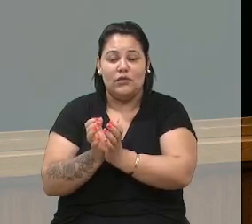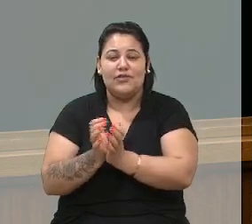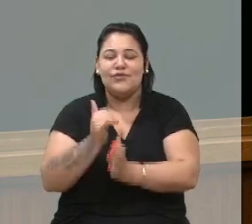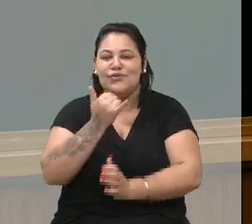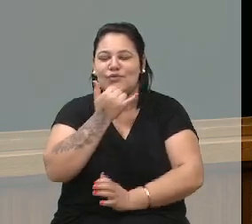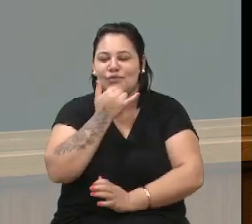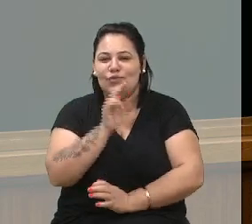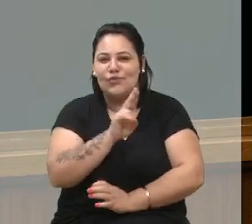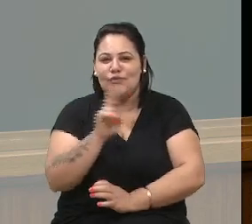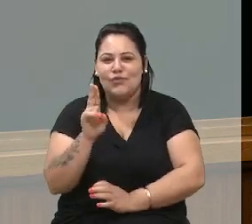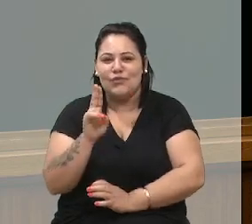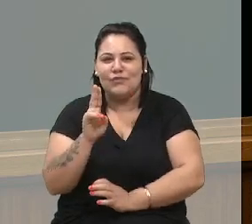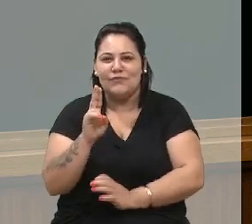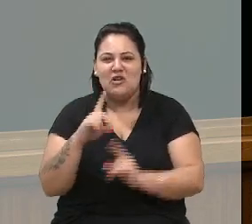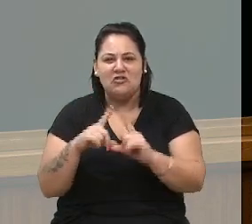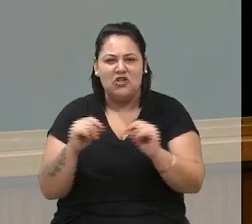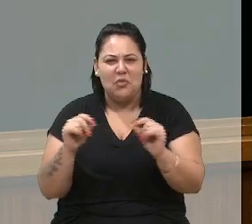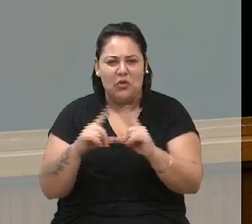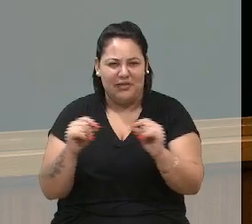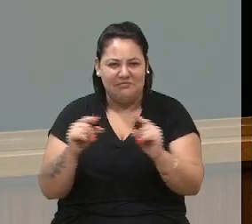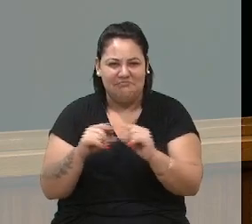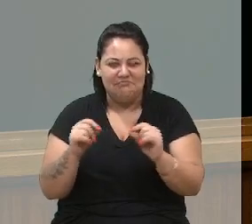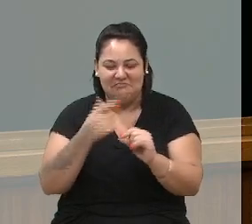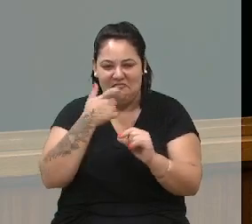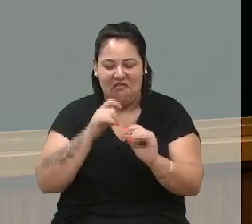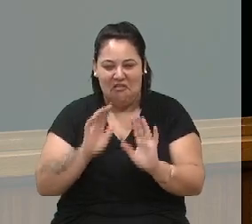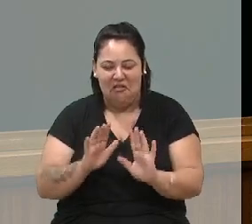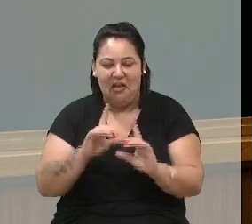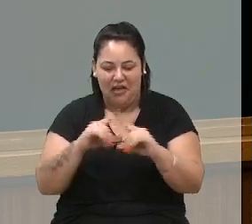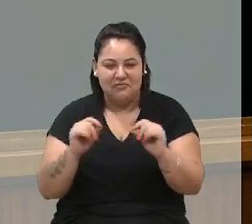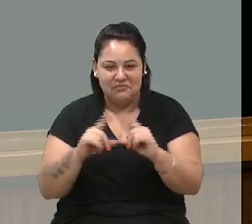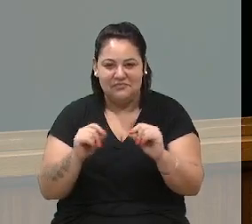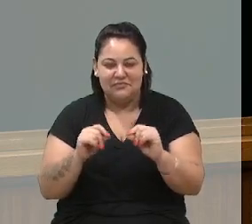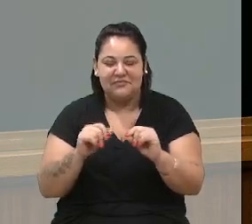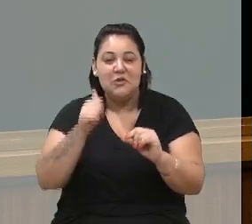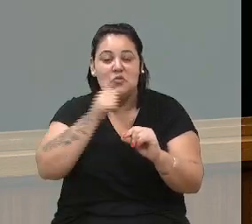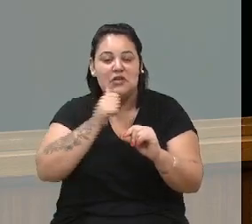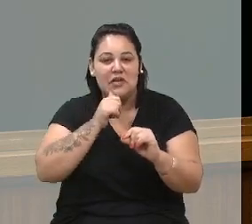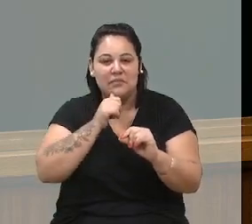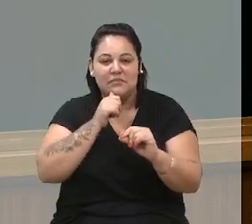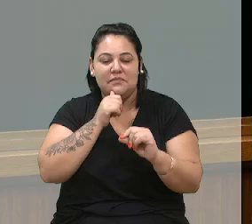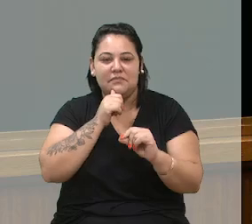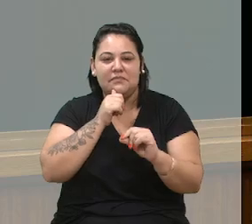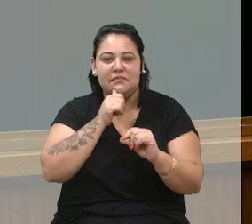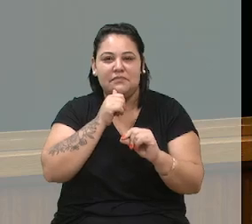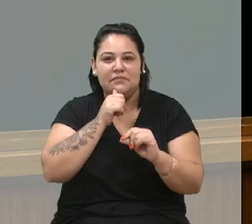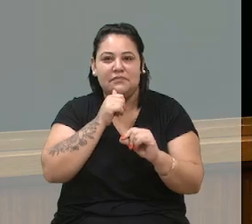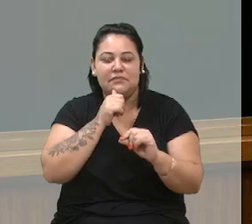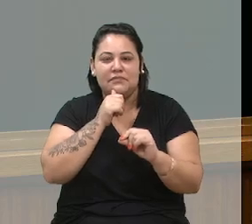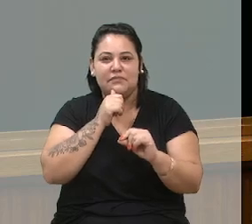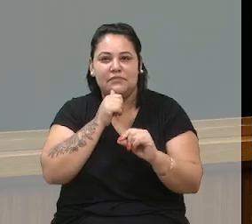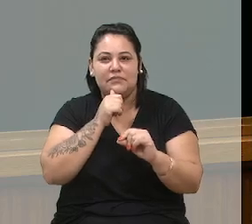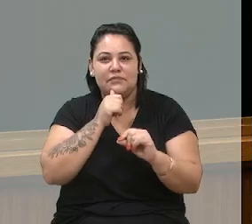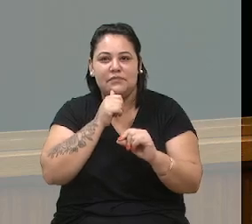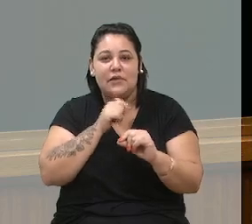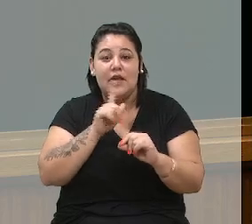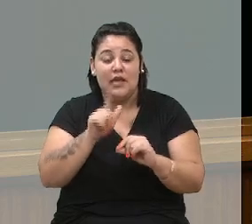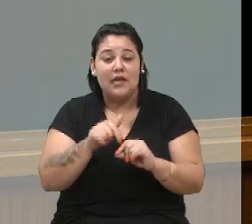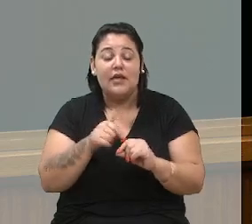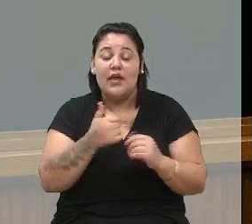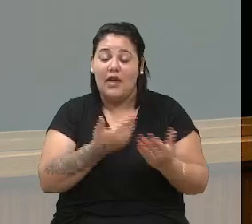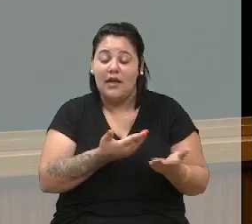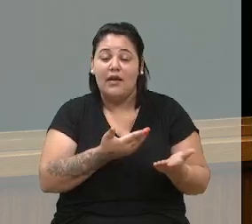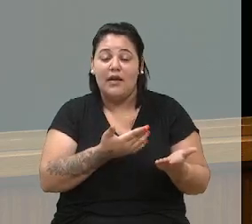Aoki, é meio difícil de falar japonês, né? Mas é uma japonesa e ela é uma das